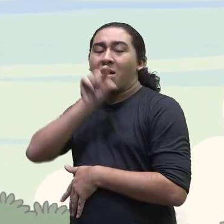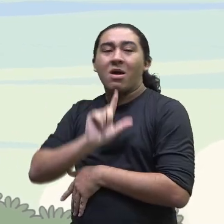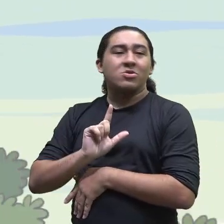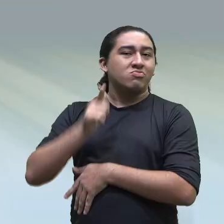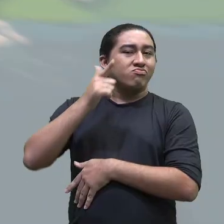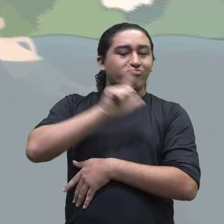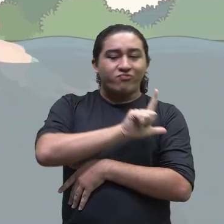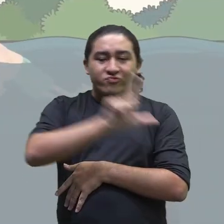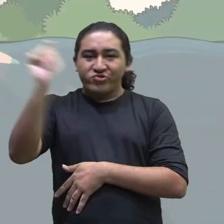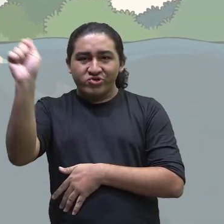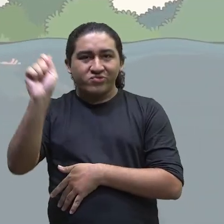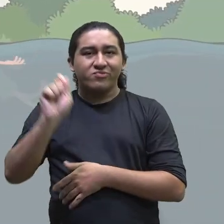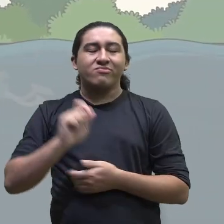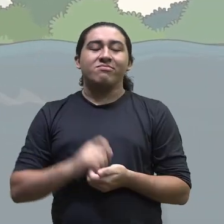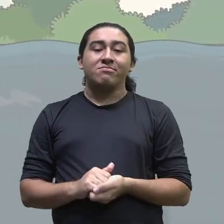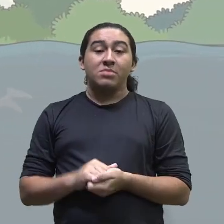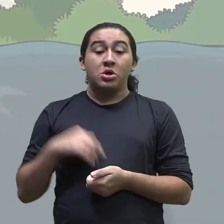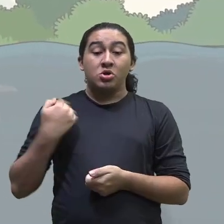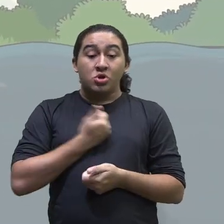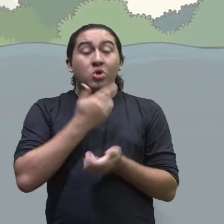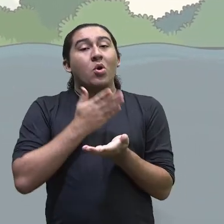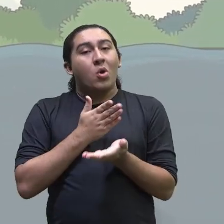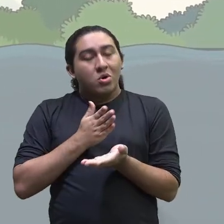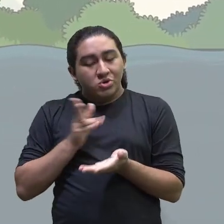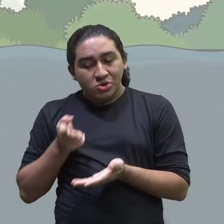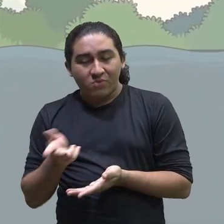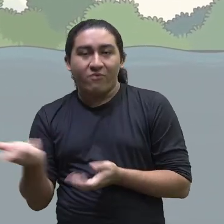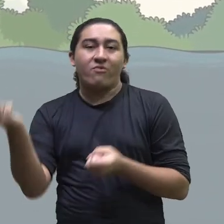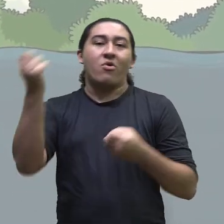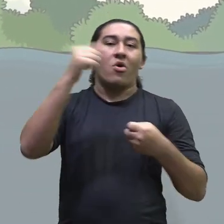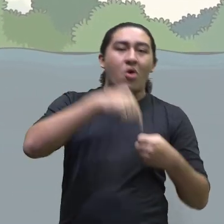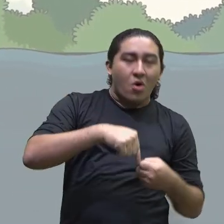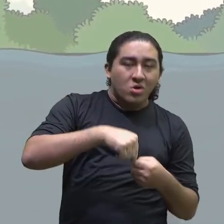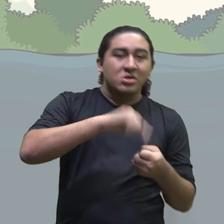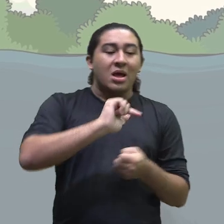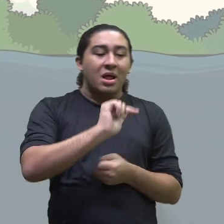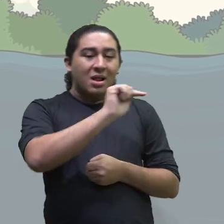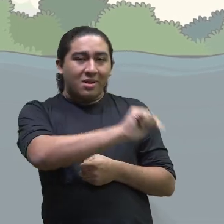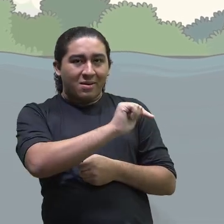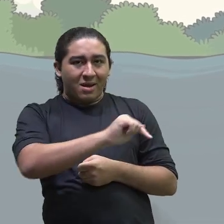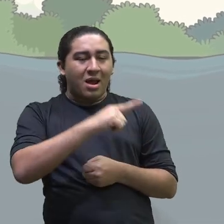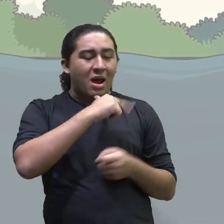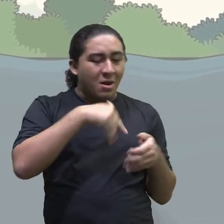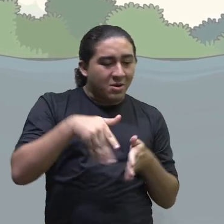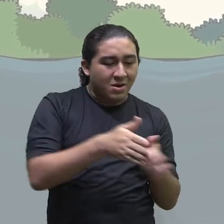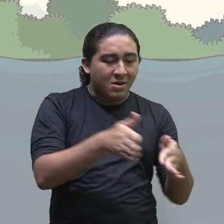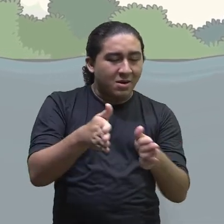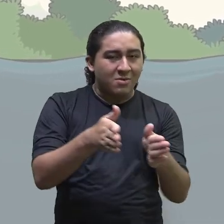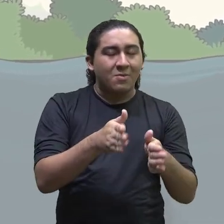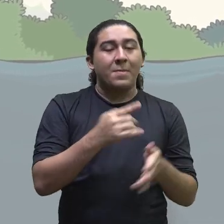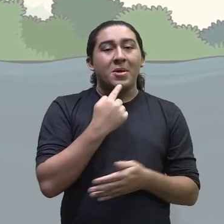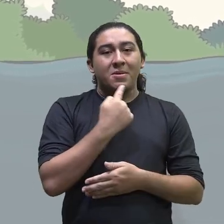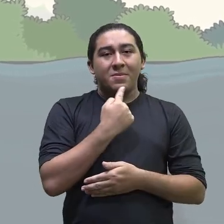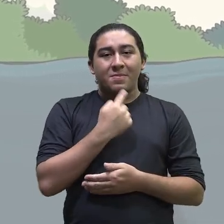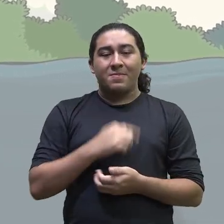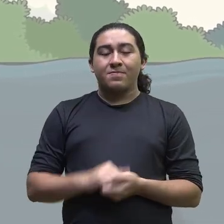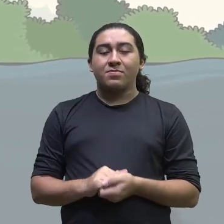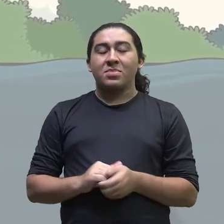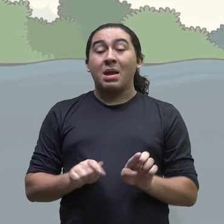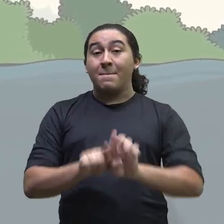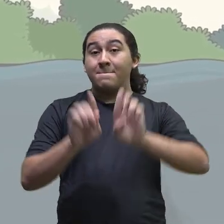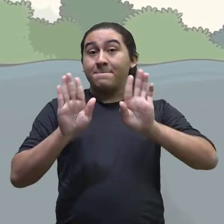longe. Começamos então a nadar de volta para a margem onde estávamos inicialmente.